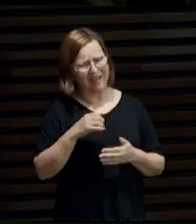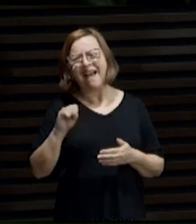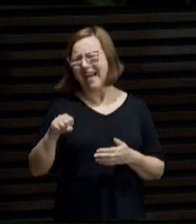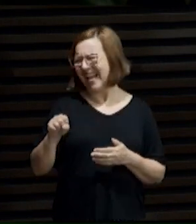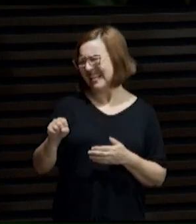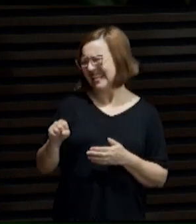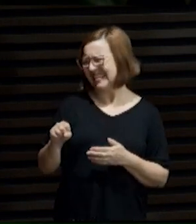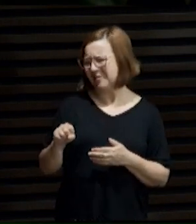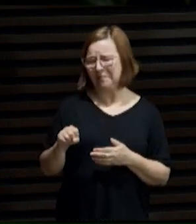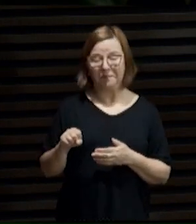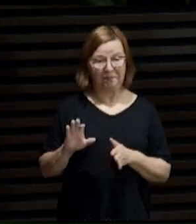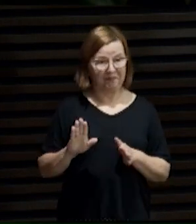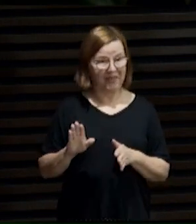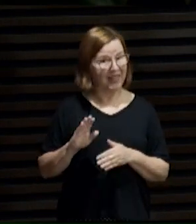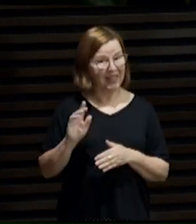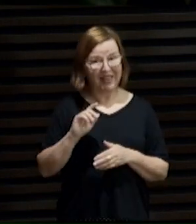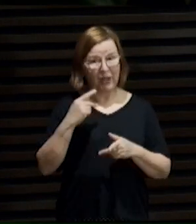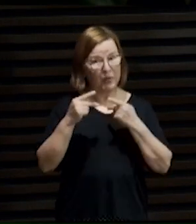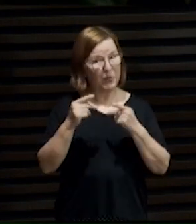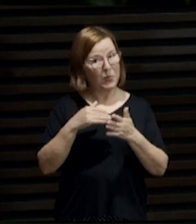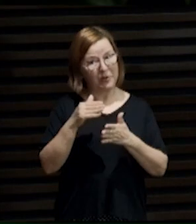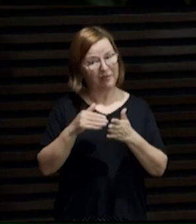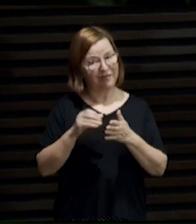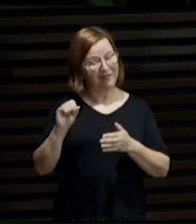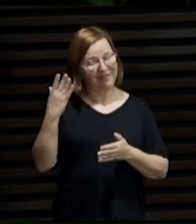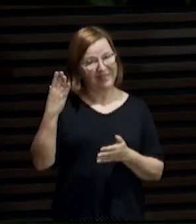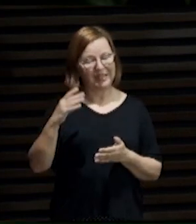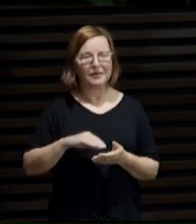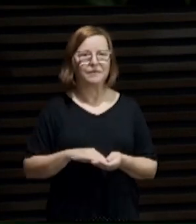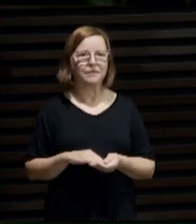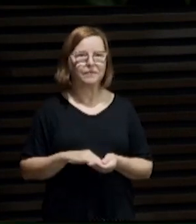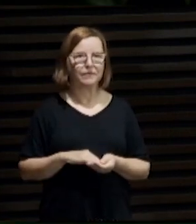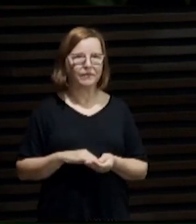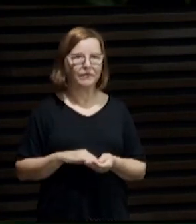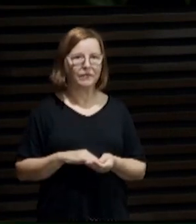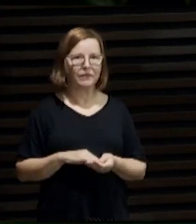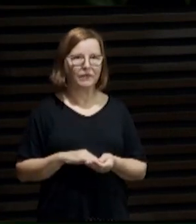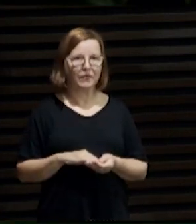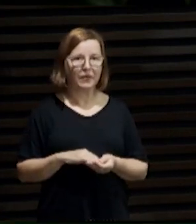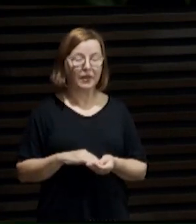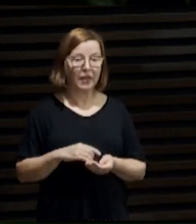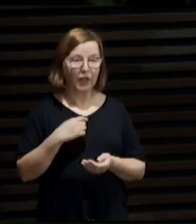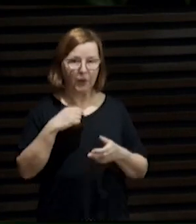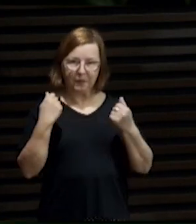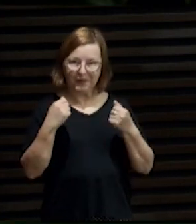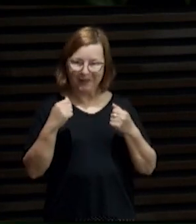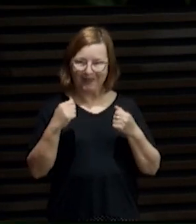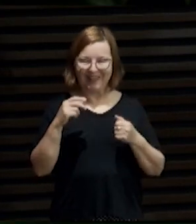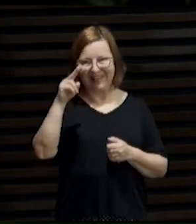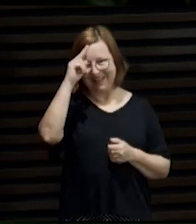Um problema ou outro a gente conta, a gente pede a opinião, mas eu tenho que olhar para a minha esposa e lembrar, ela é uma